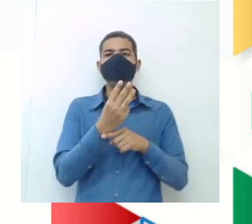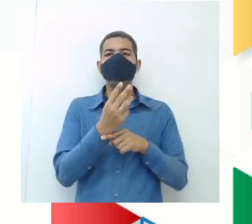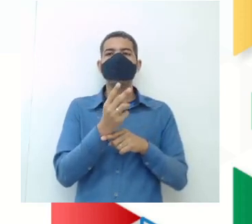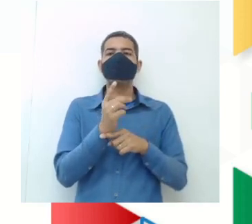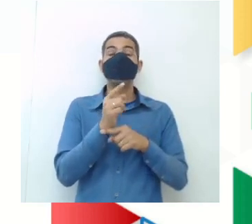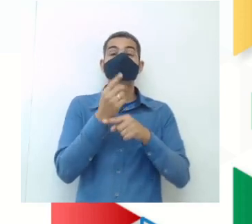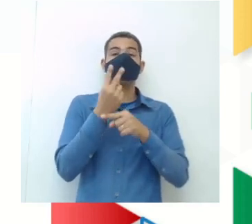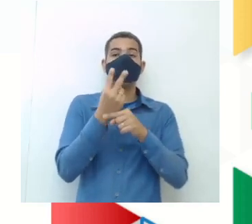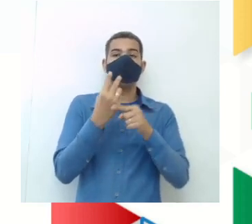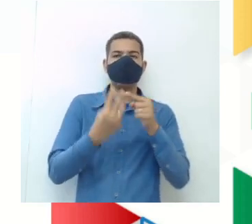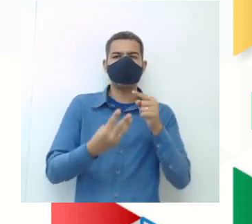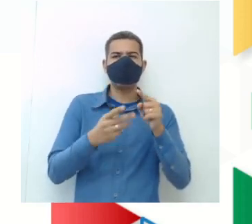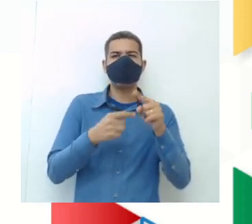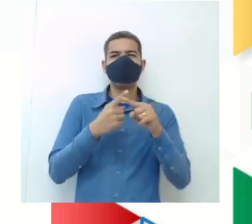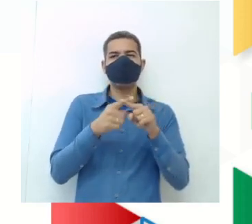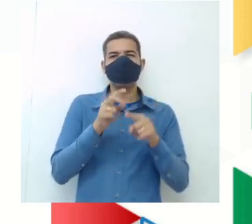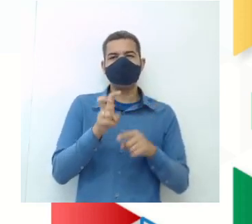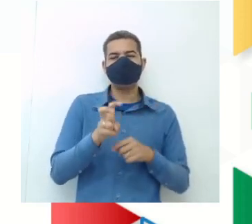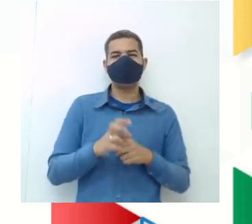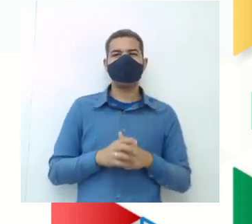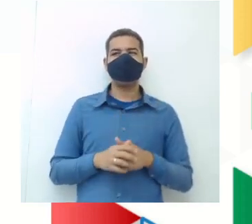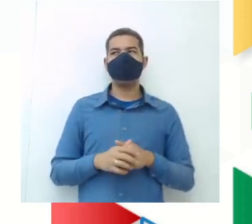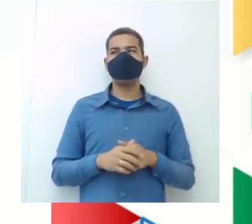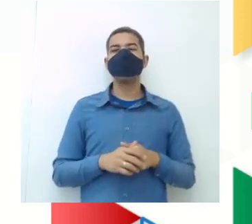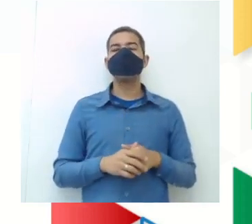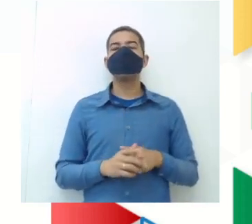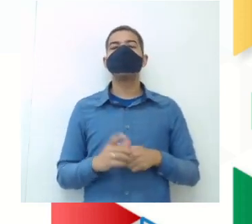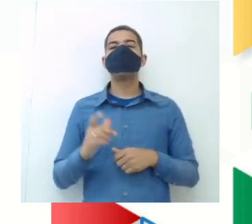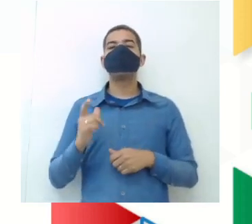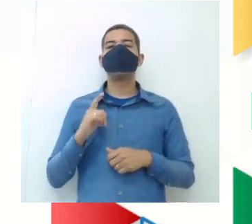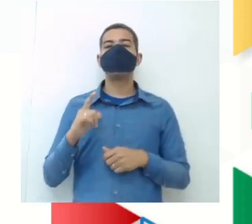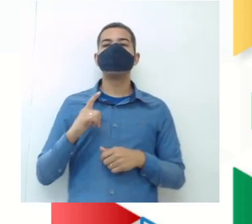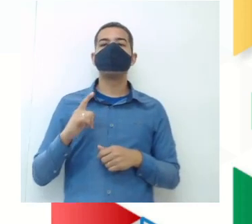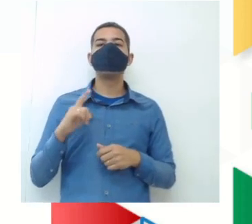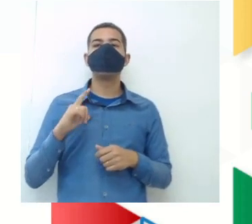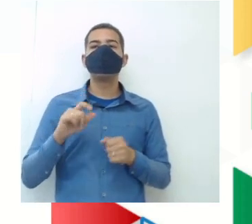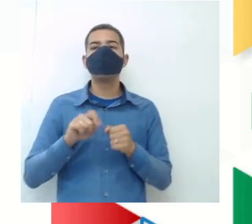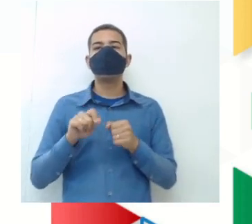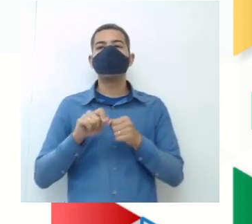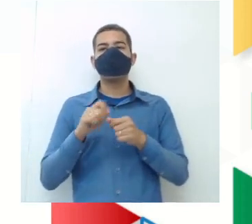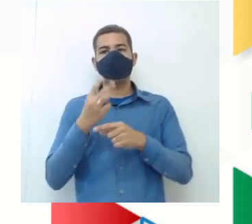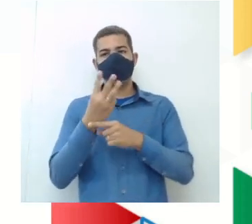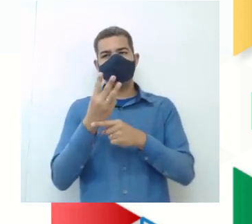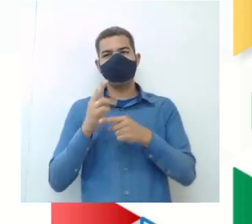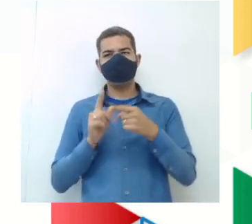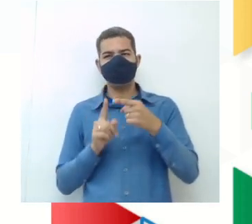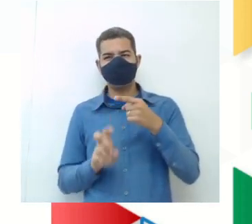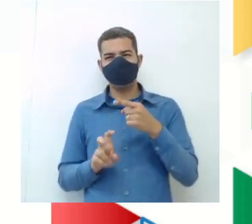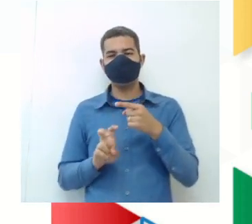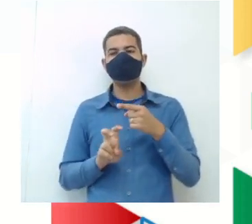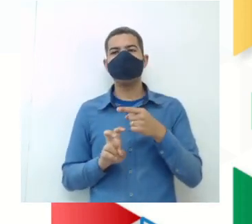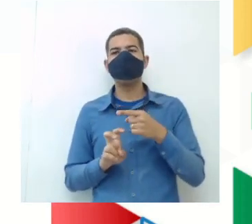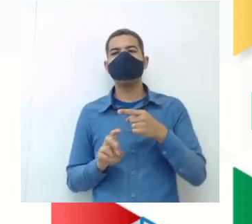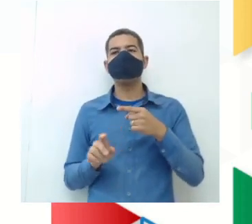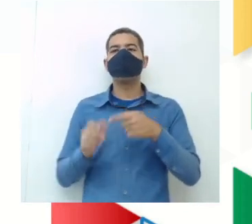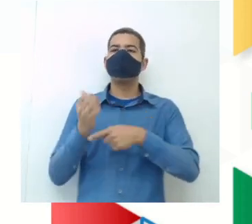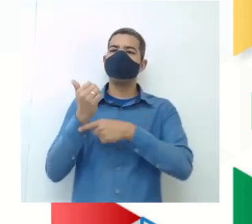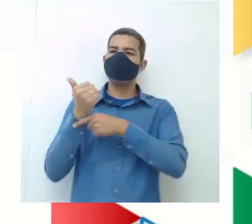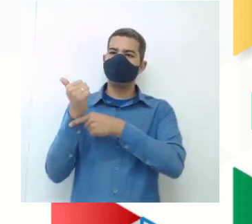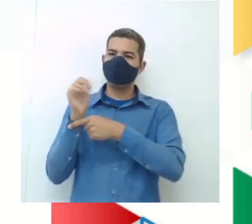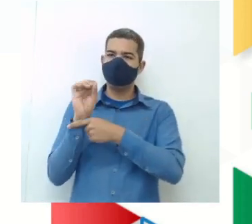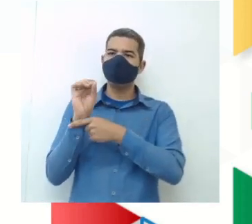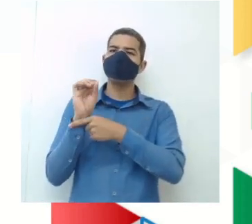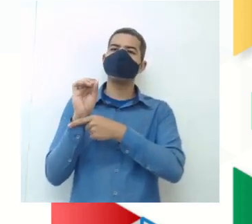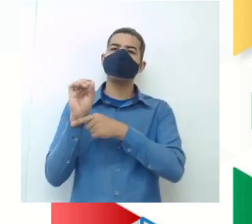por 5, tanto o 2 quanto o 3. E assim eu vou ter 3 sobre 15, ok? E 10